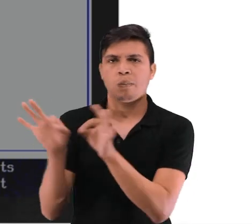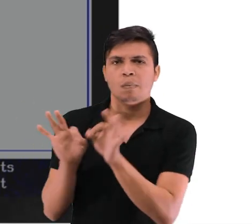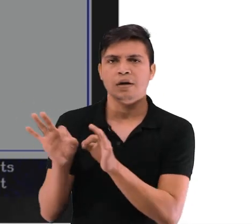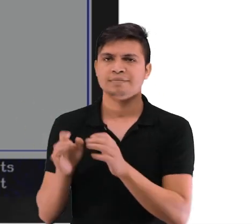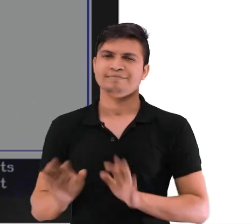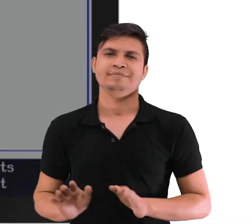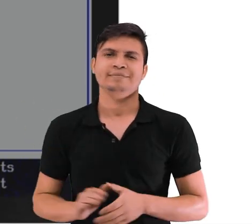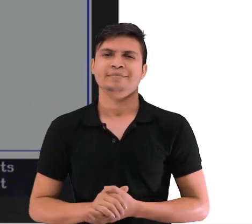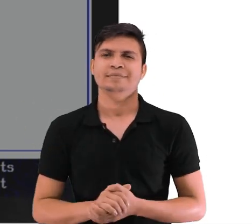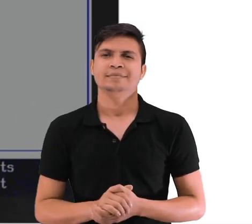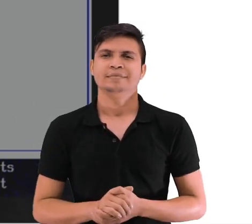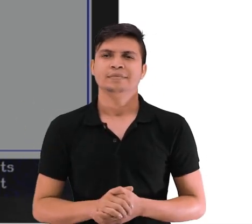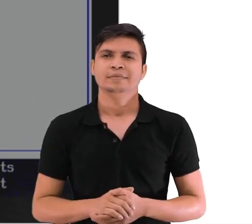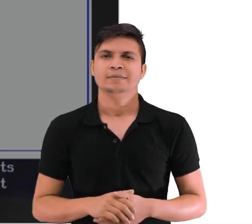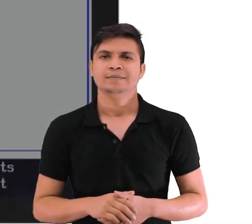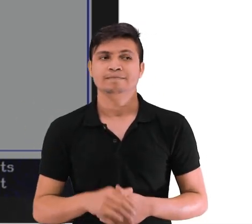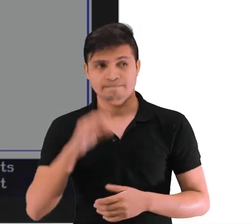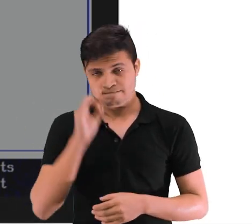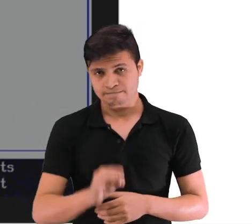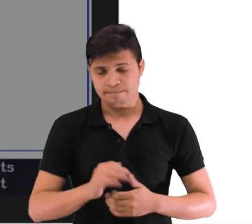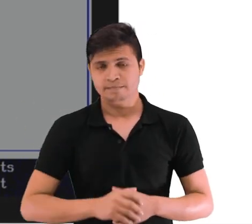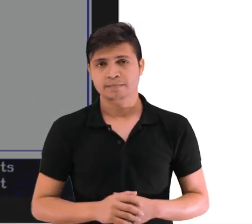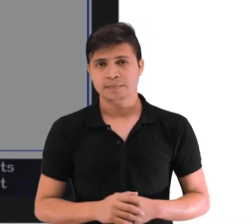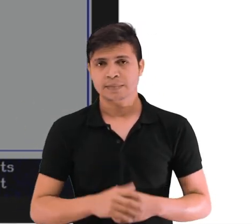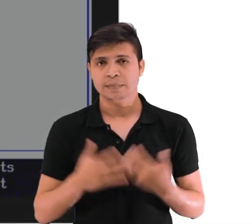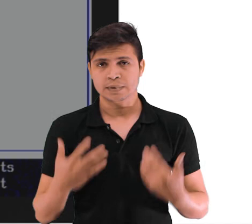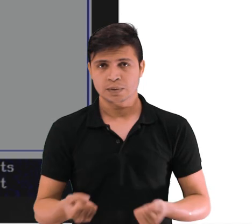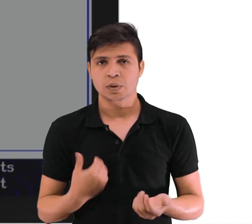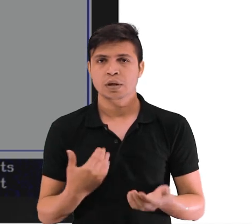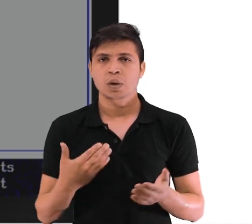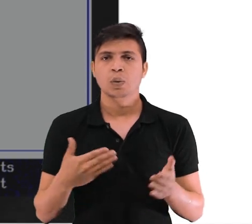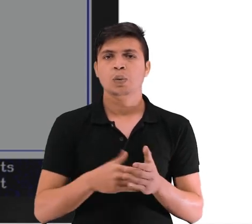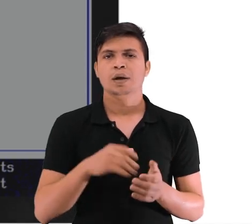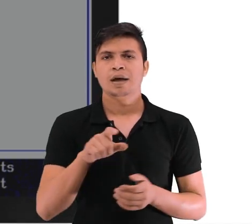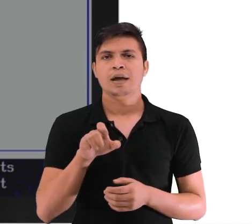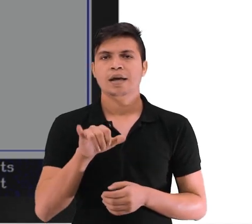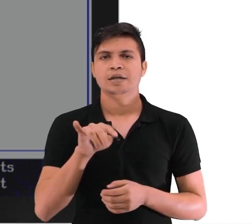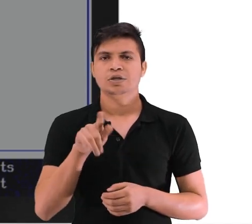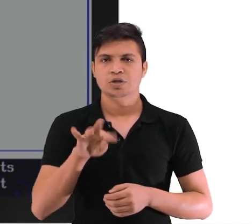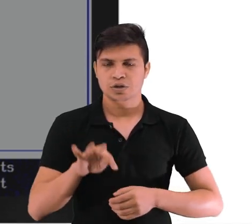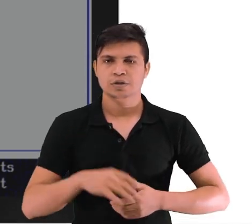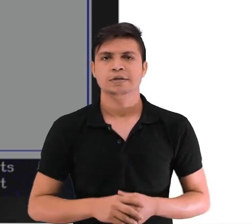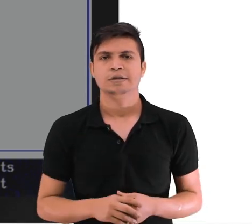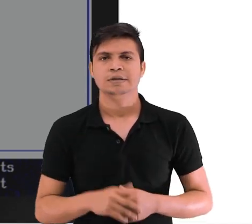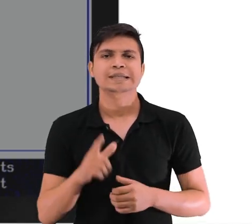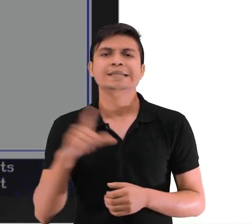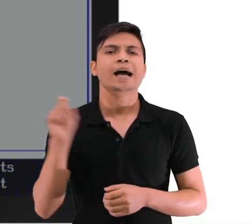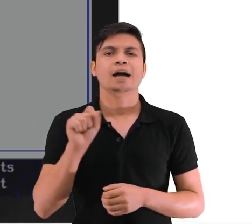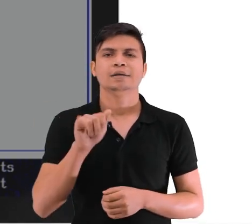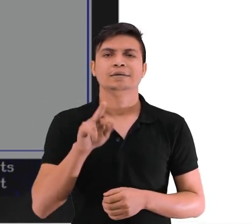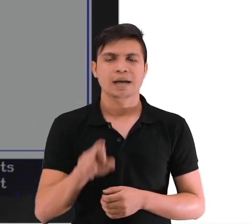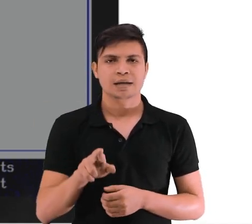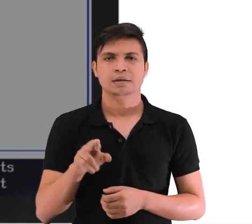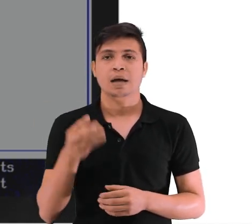boot, certo? E vamos passar para a última opção, que é Exit, sair. Dentro dessa